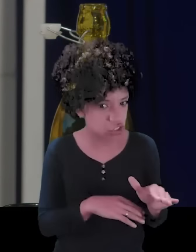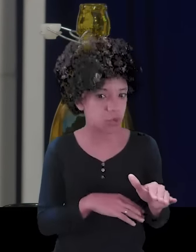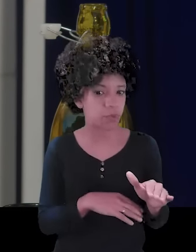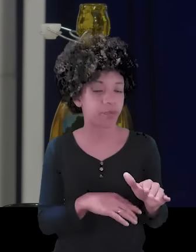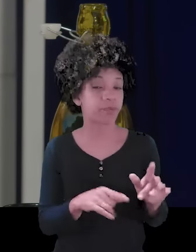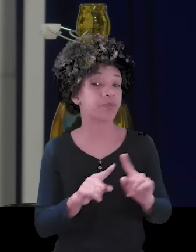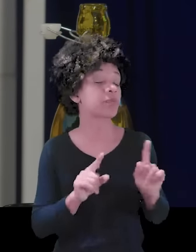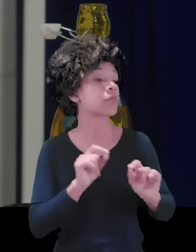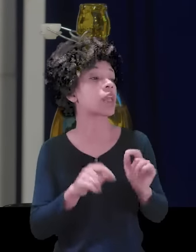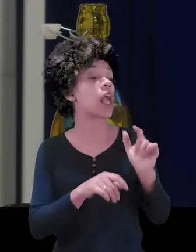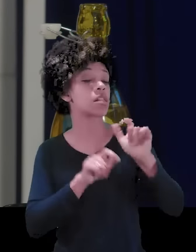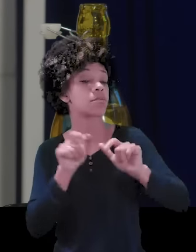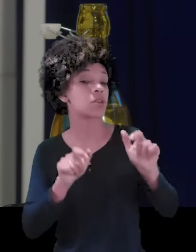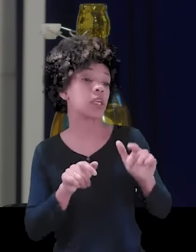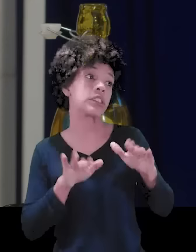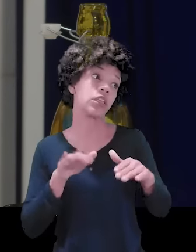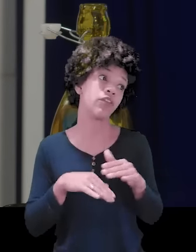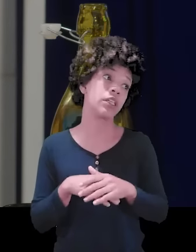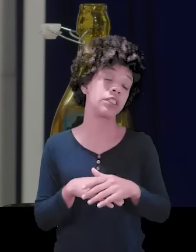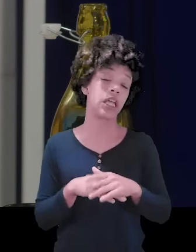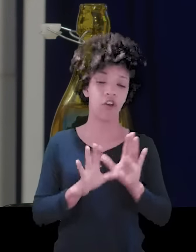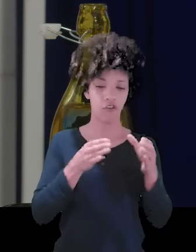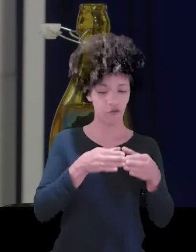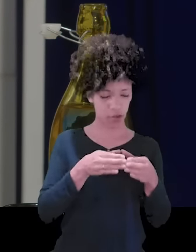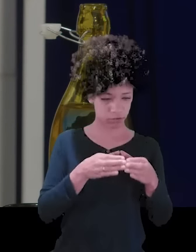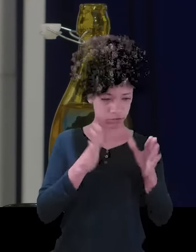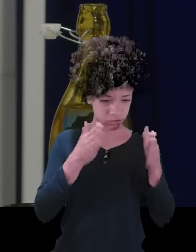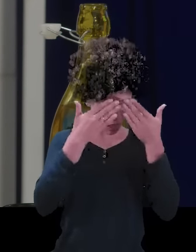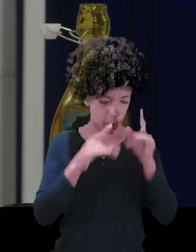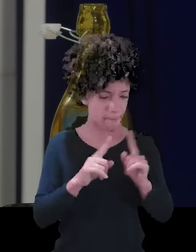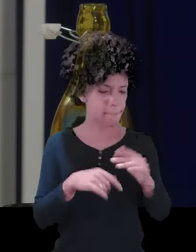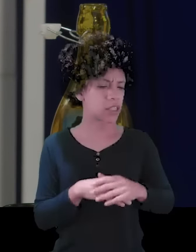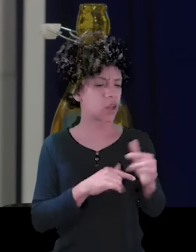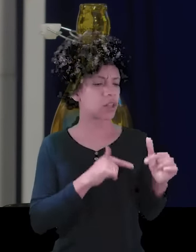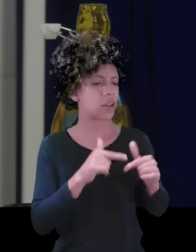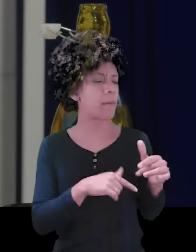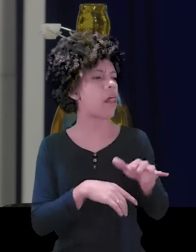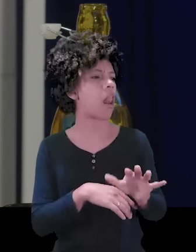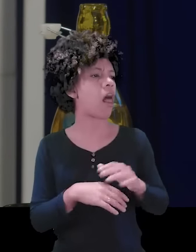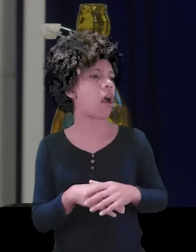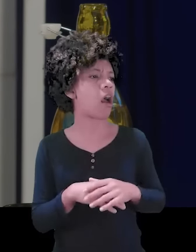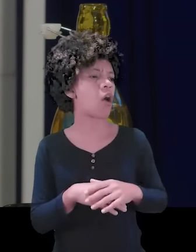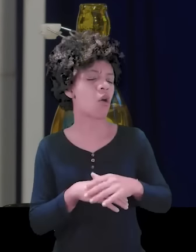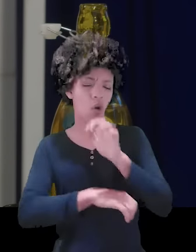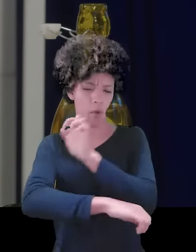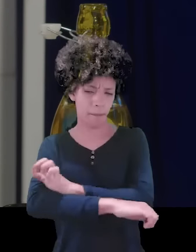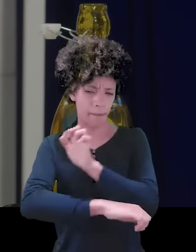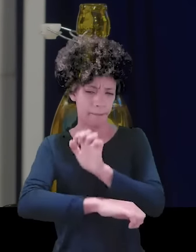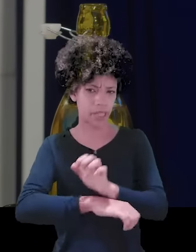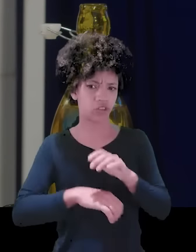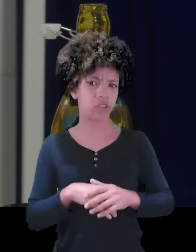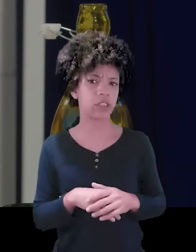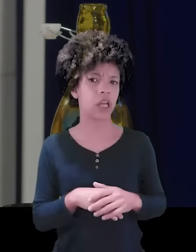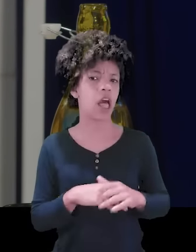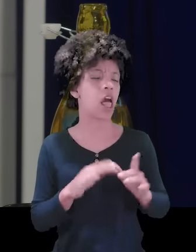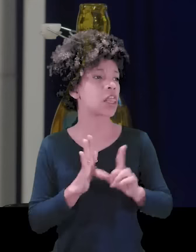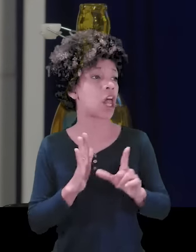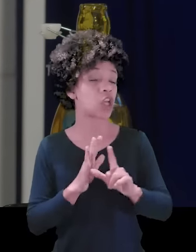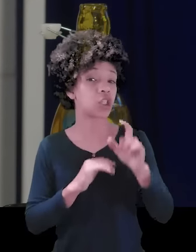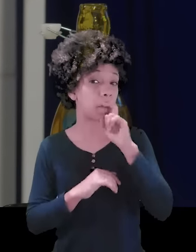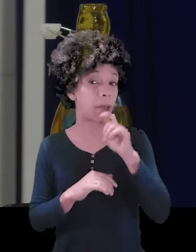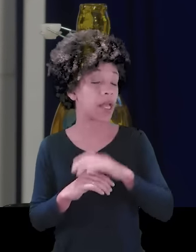e daí as pessoas que talvez vivo numa bolha vamos passear mas eu trabalho lá como aprendiz na loja do pai